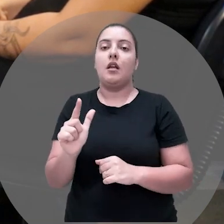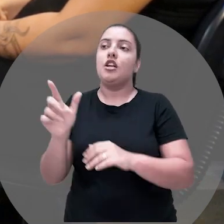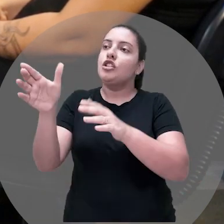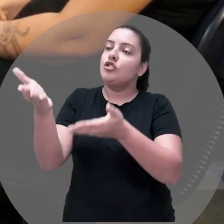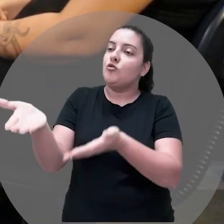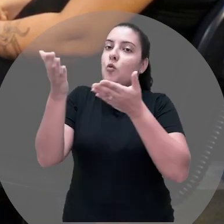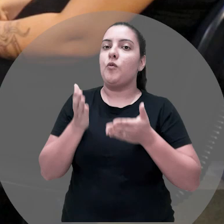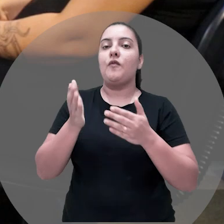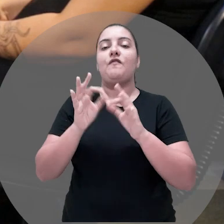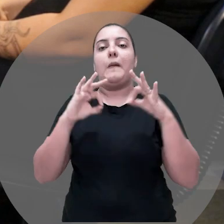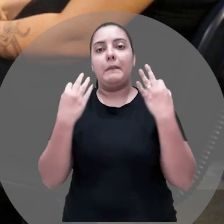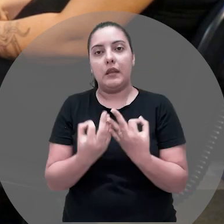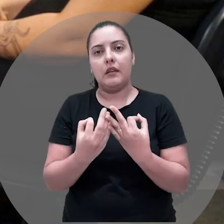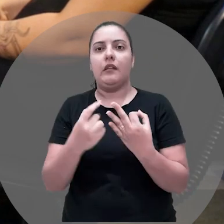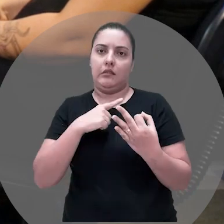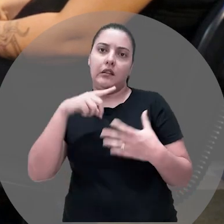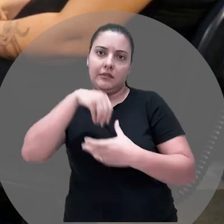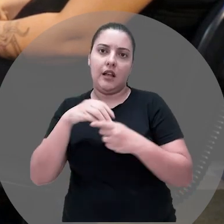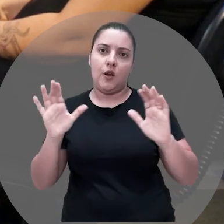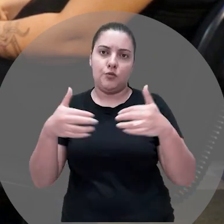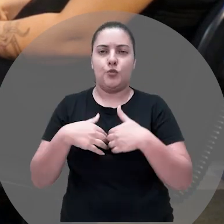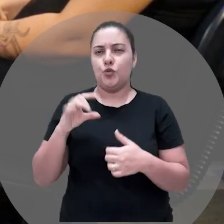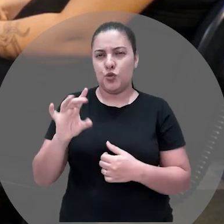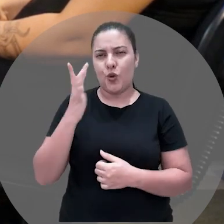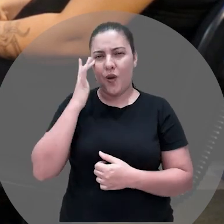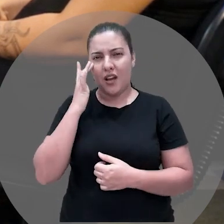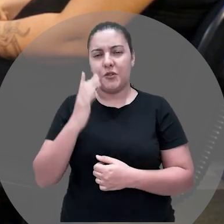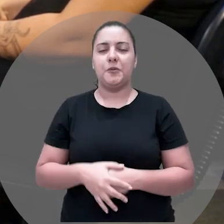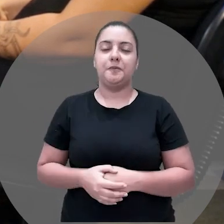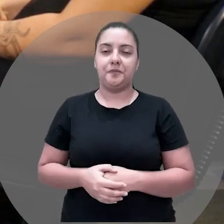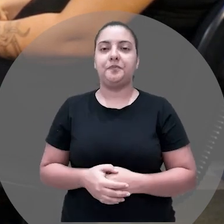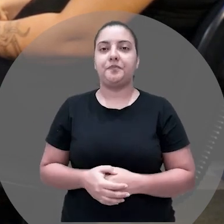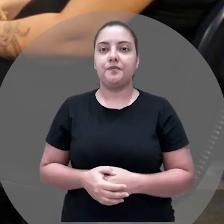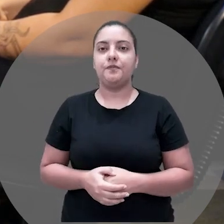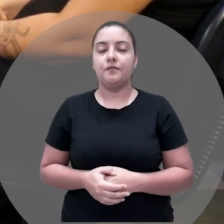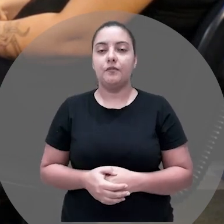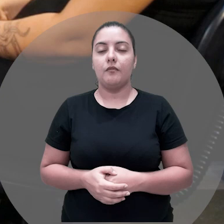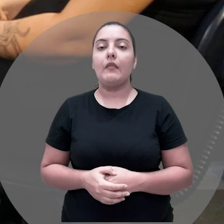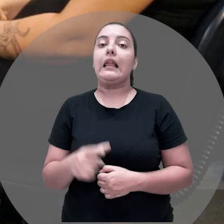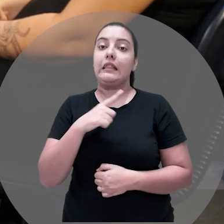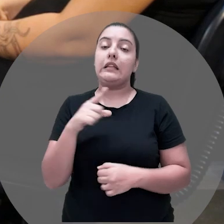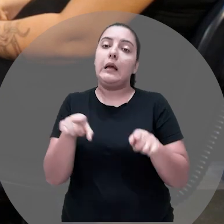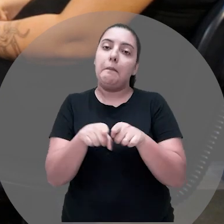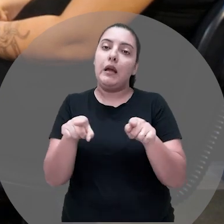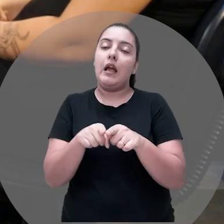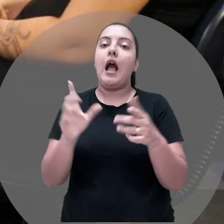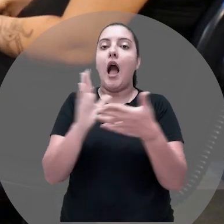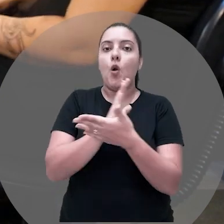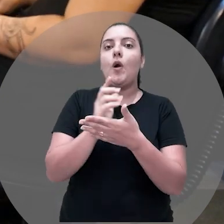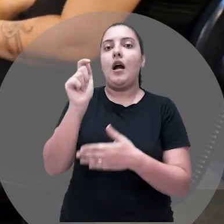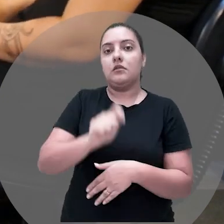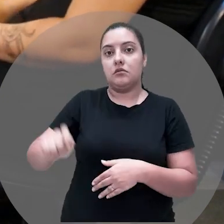azul né de acolher as famílias acho que é isso aí a gente